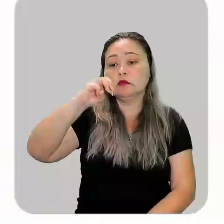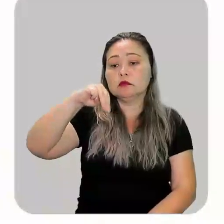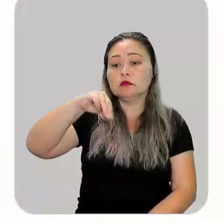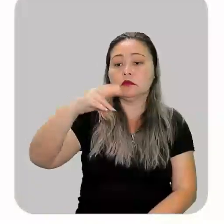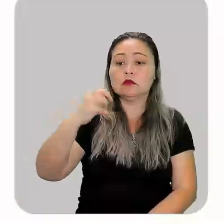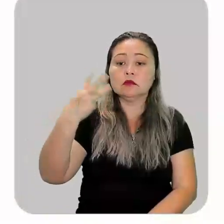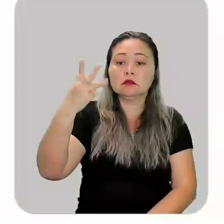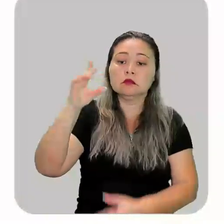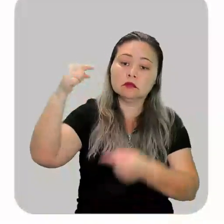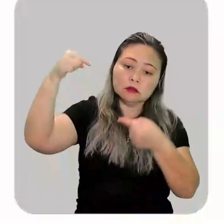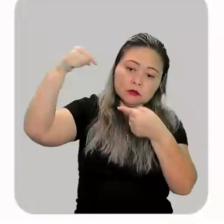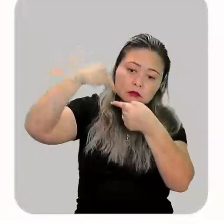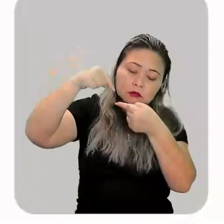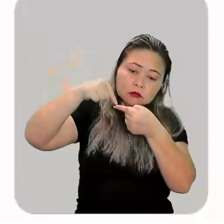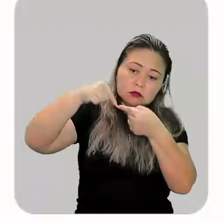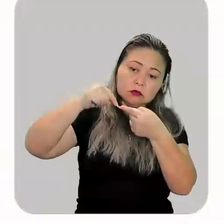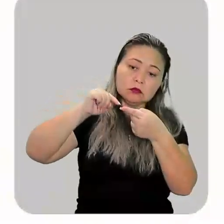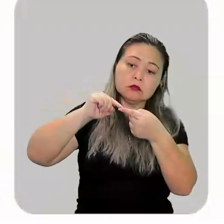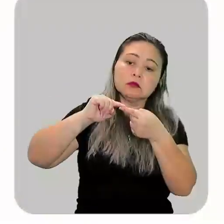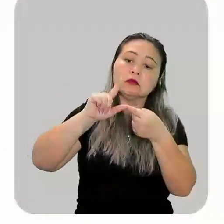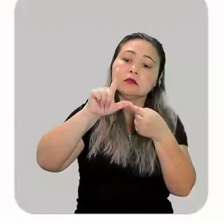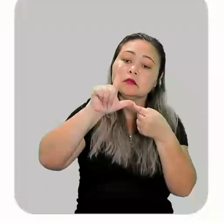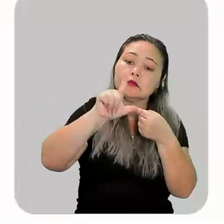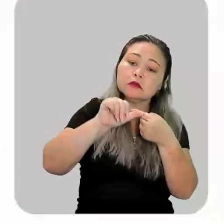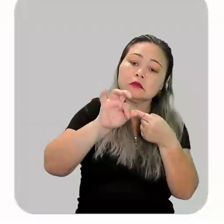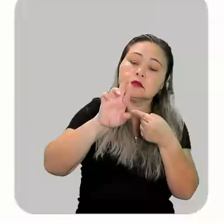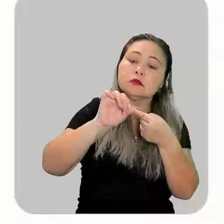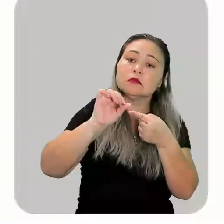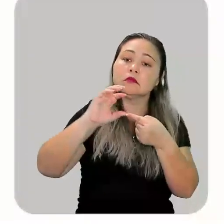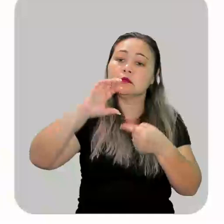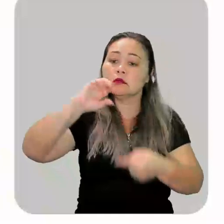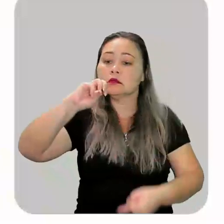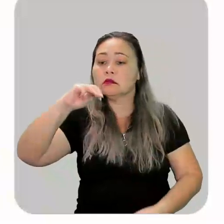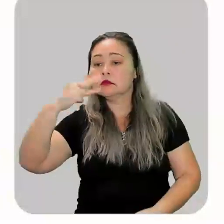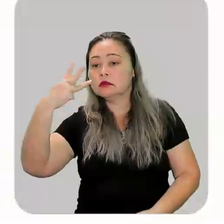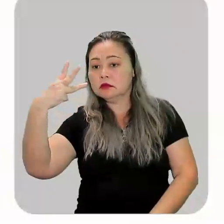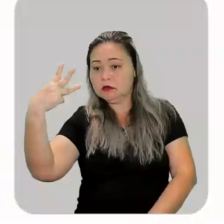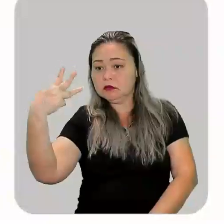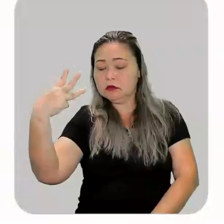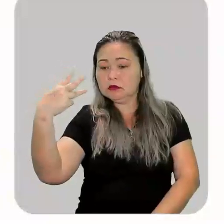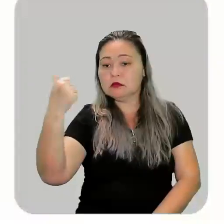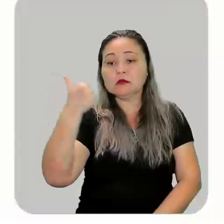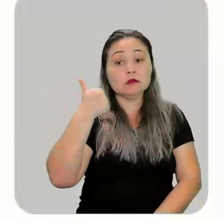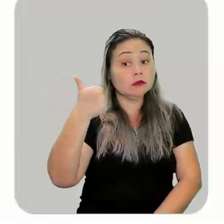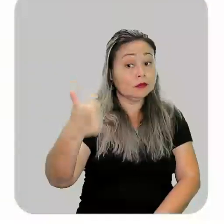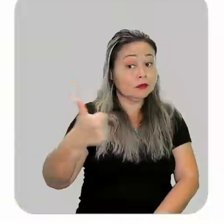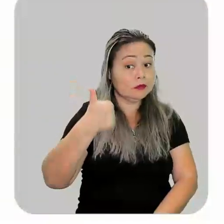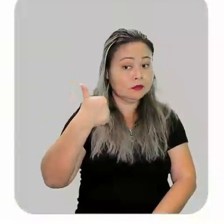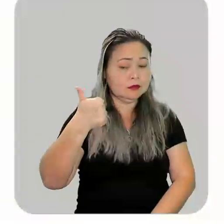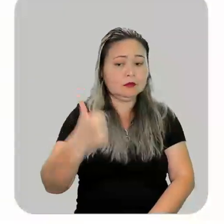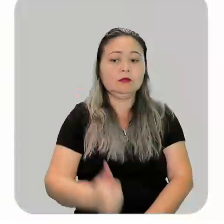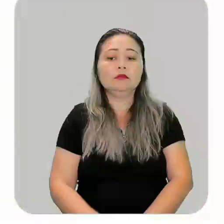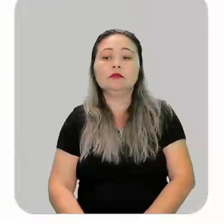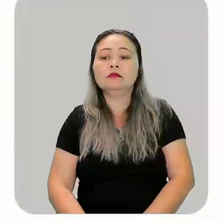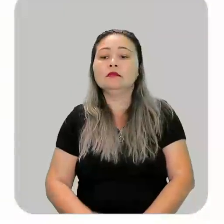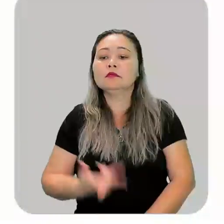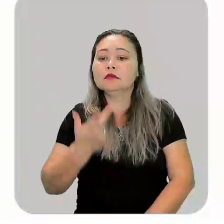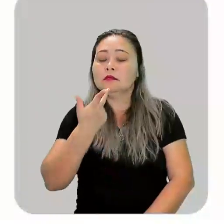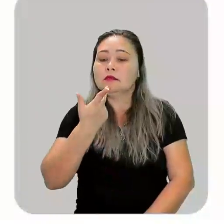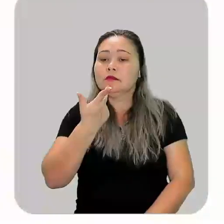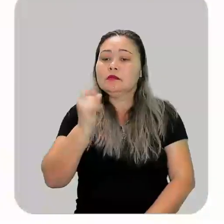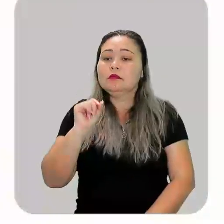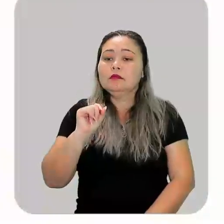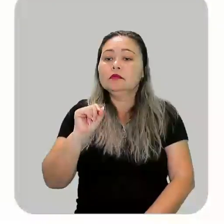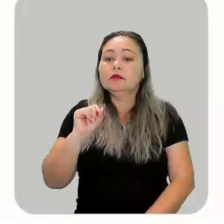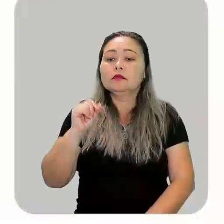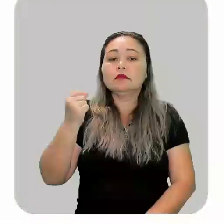uma correlação, tá? Entre os litros e os centímetros cúbicos. Beleza. Então vamos lá, a gente já sabe, ele está querendo o